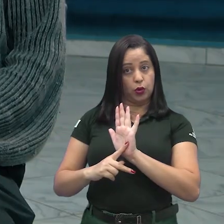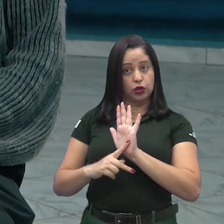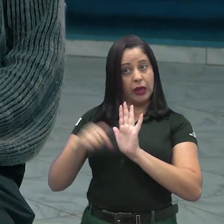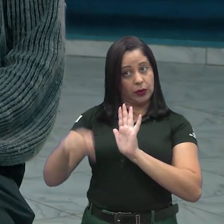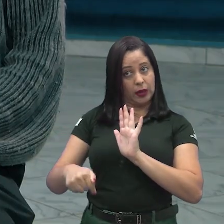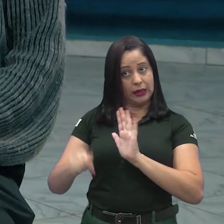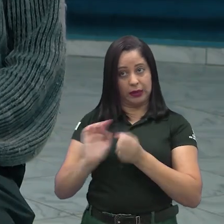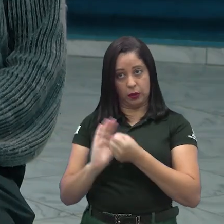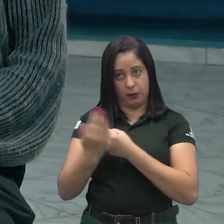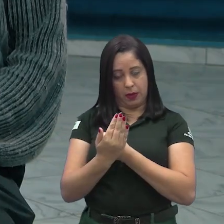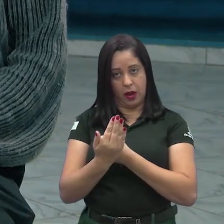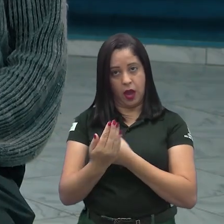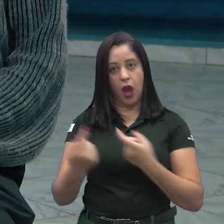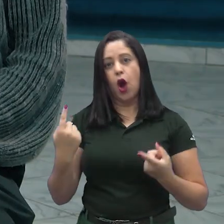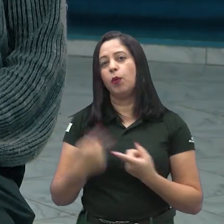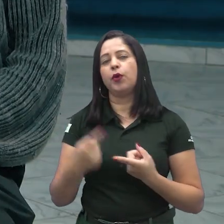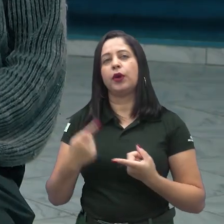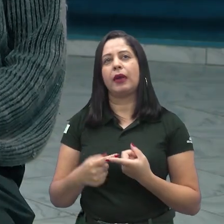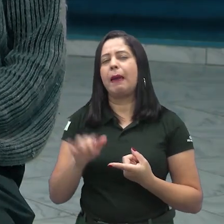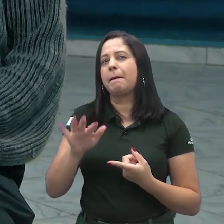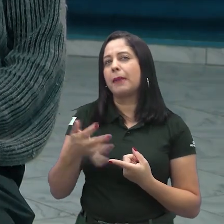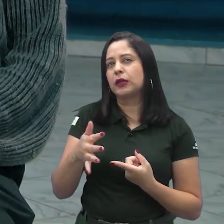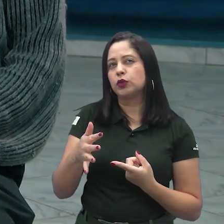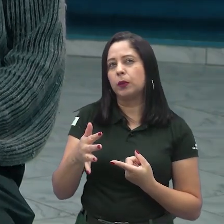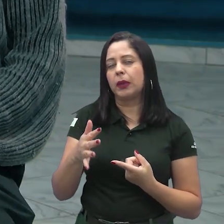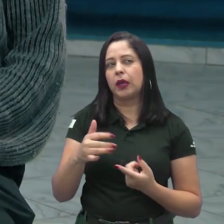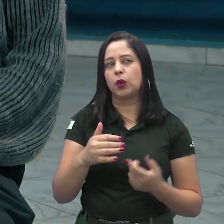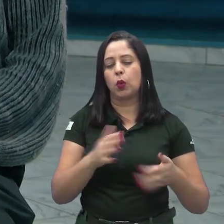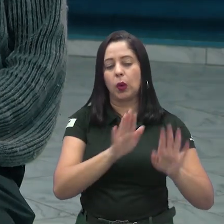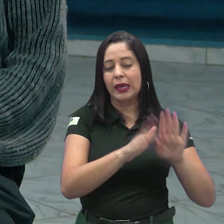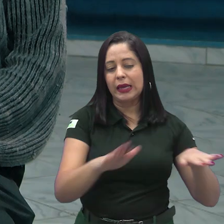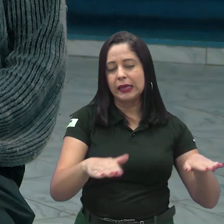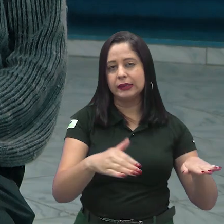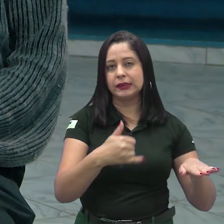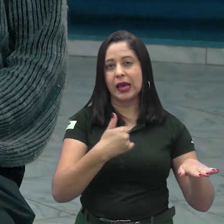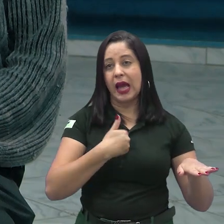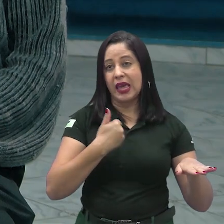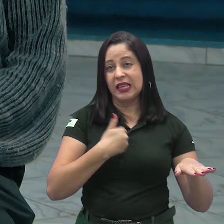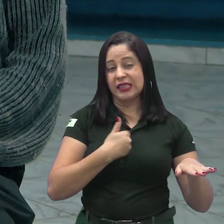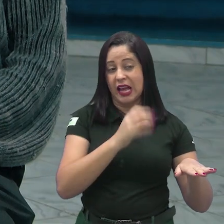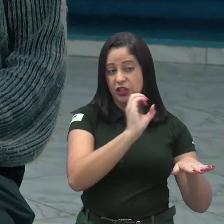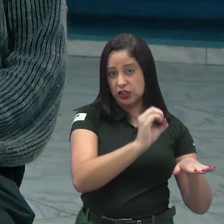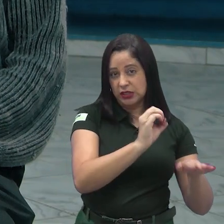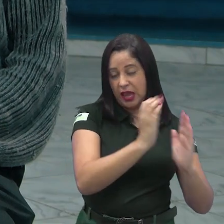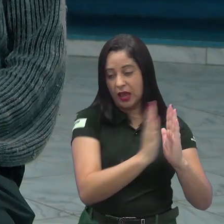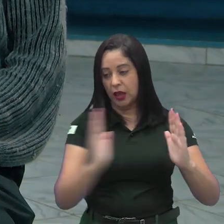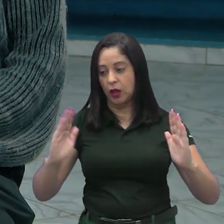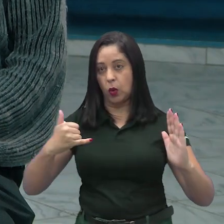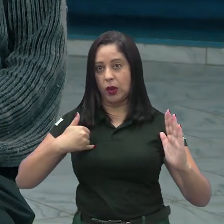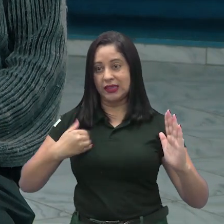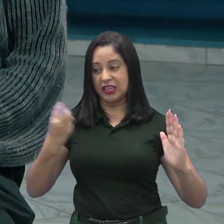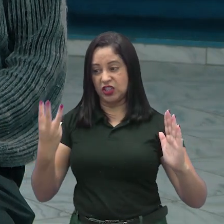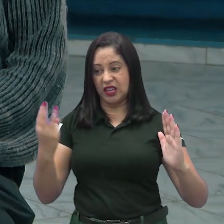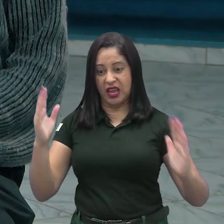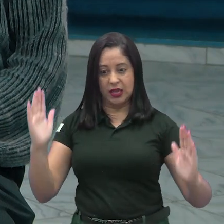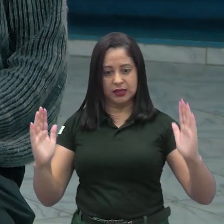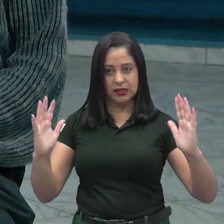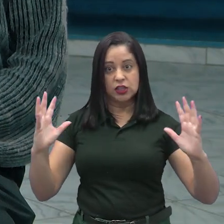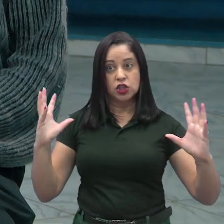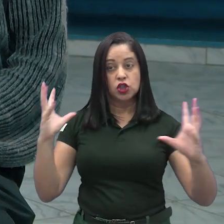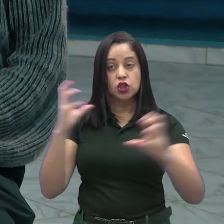faixa aqui de crianças, a faixa de 0 a 10 anos, umas 300 crianças,